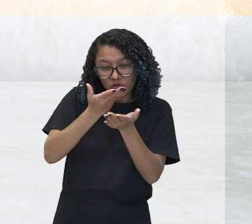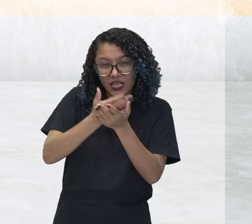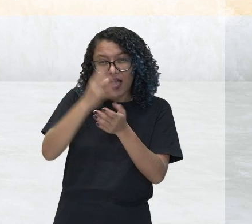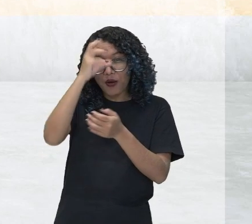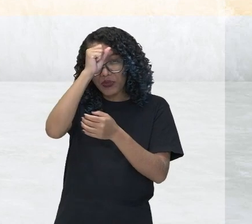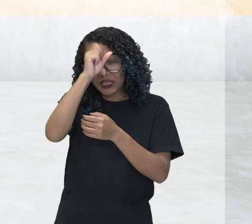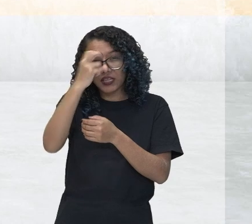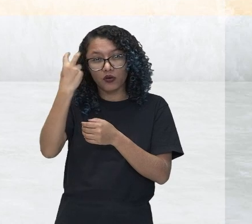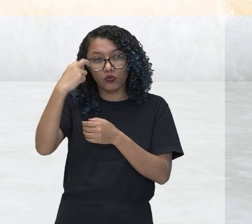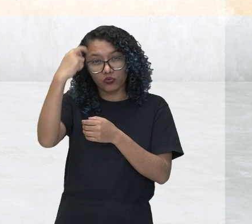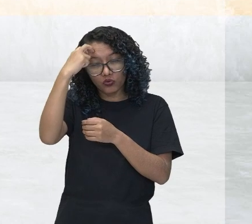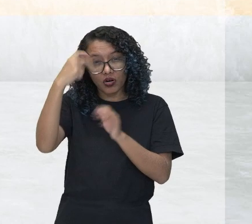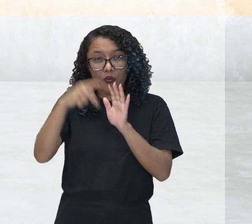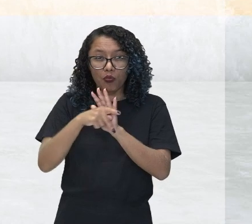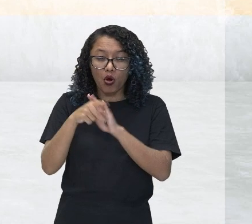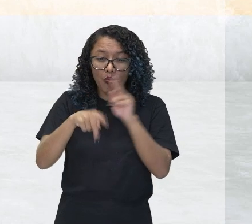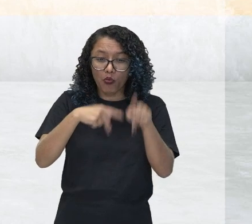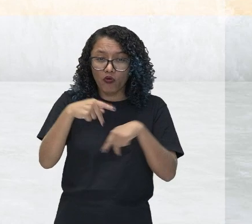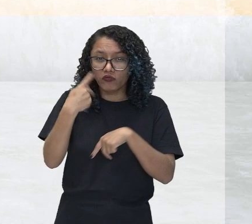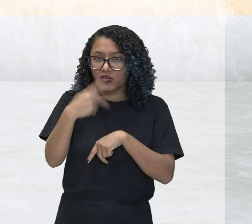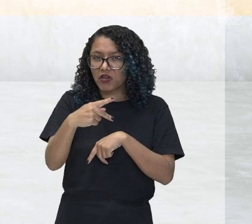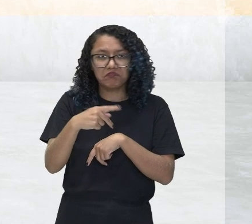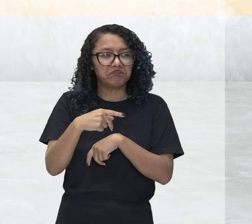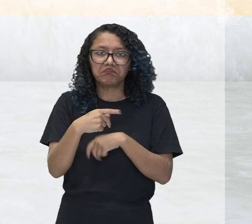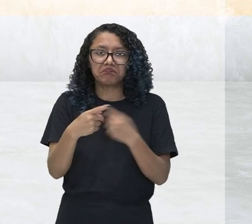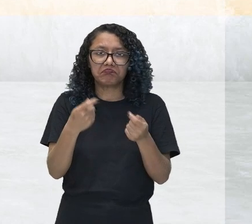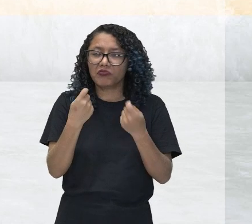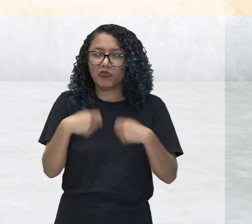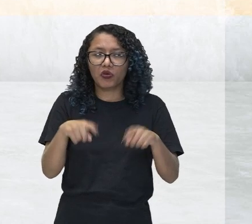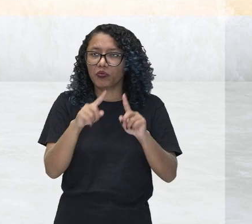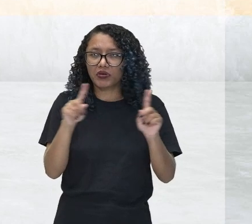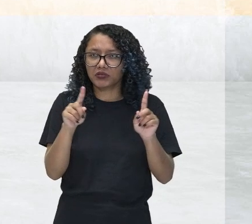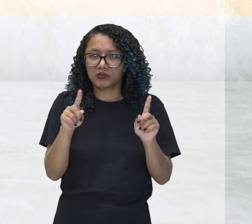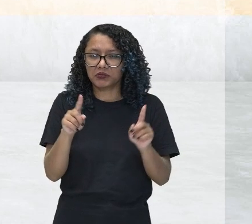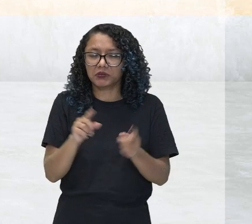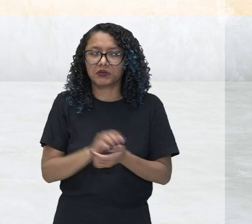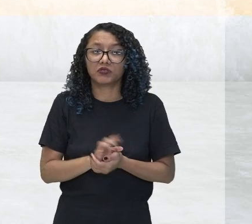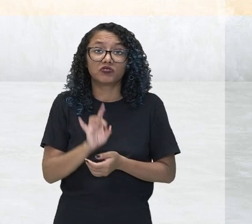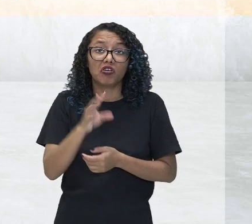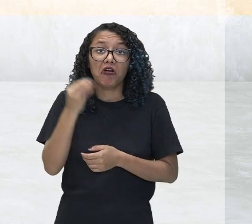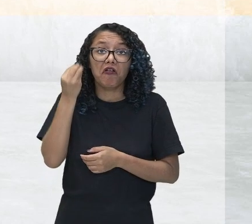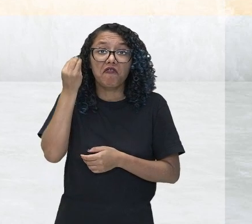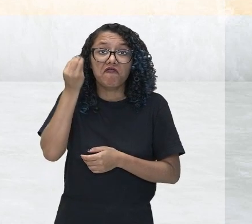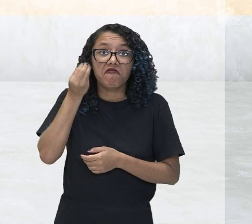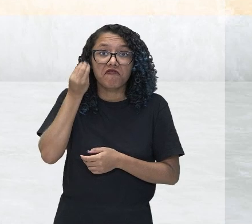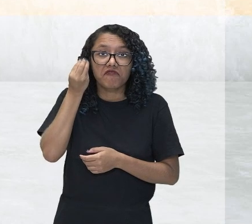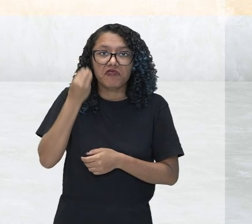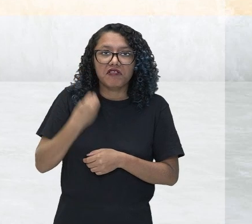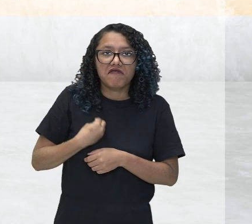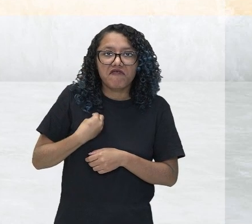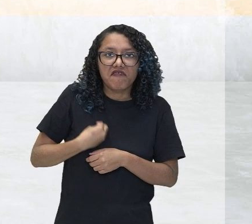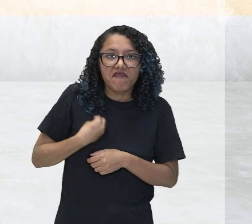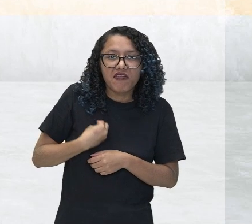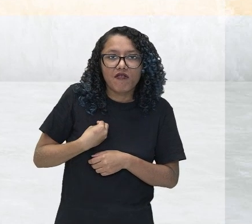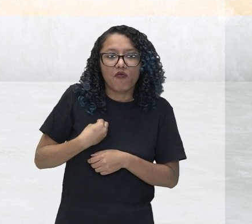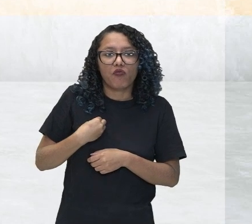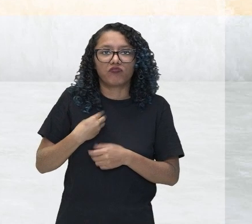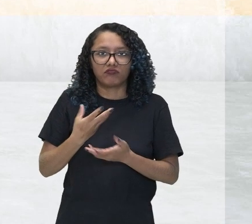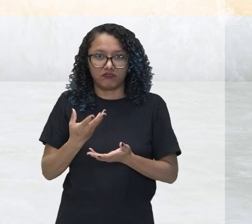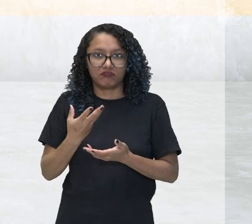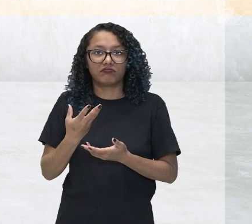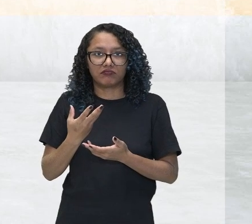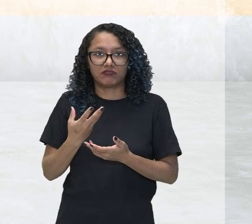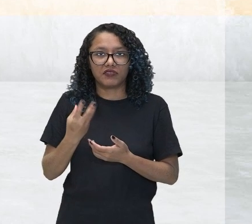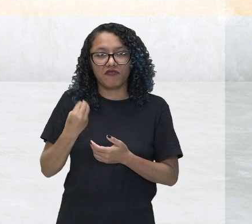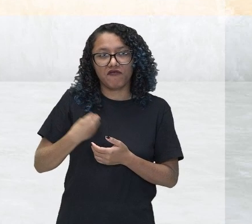a cultura do seu povo, né? Não precisou fazer um curso para isso. Você apenas viveu, você aprende pela vivência. Desde o